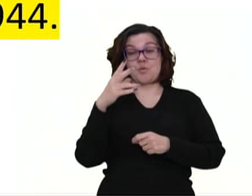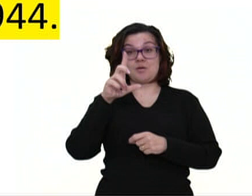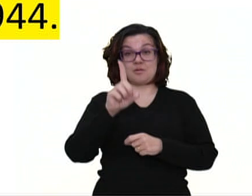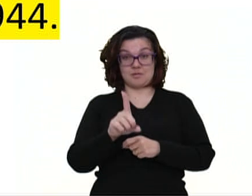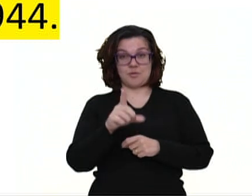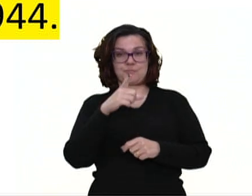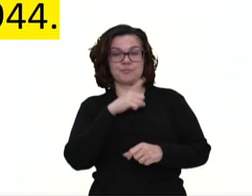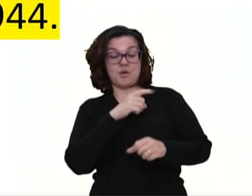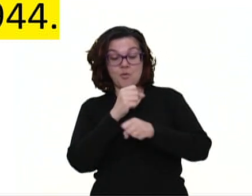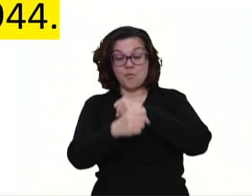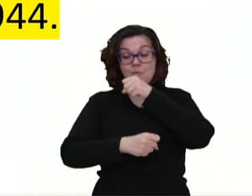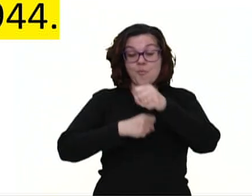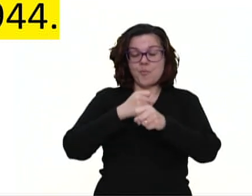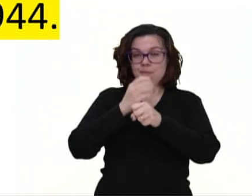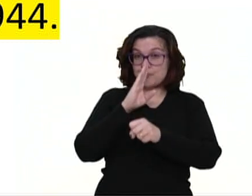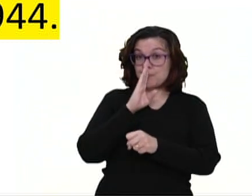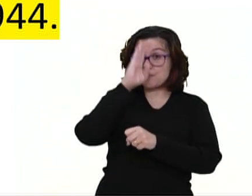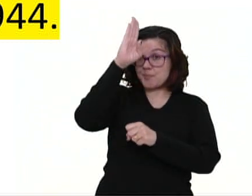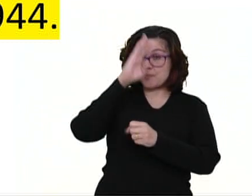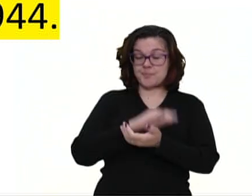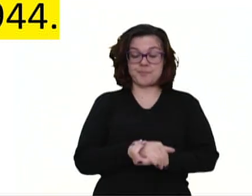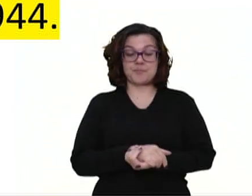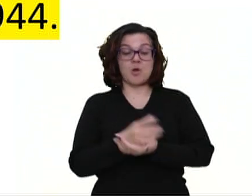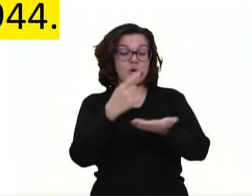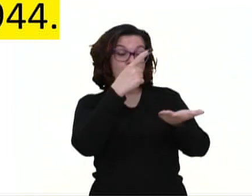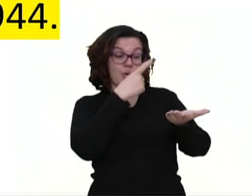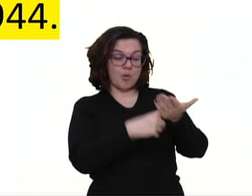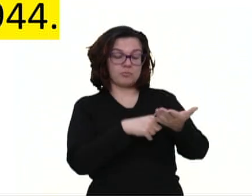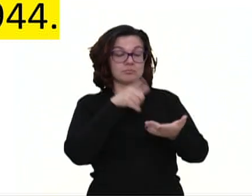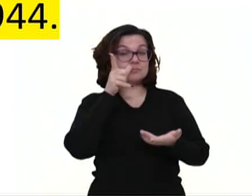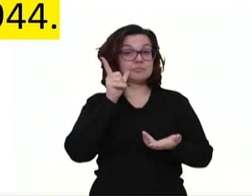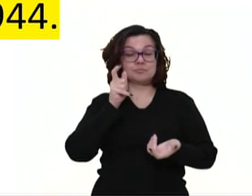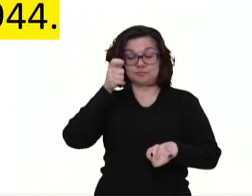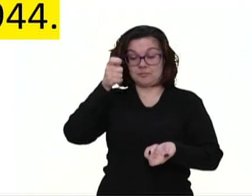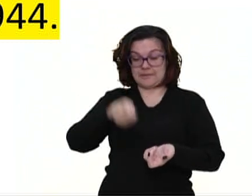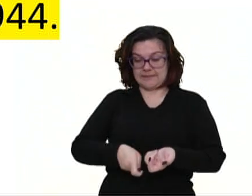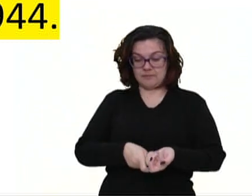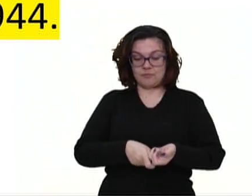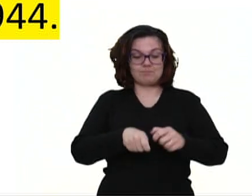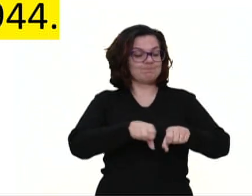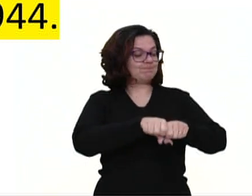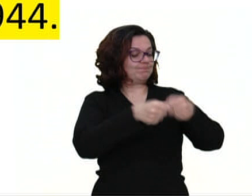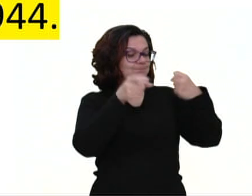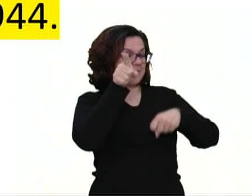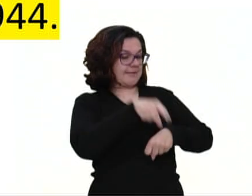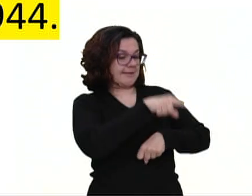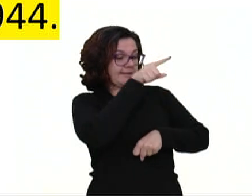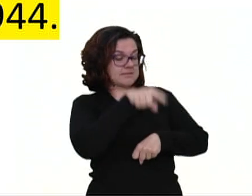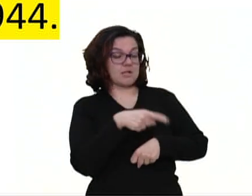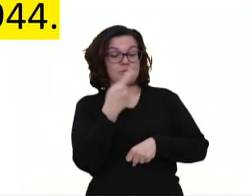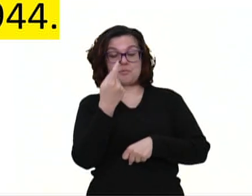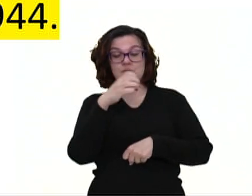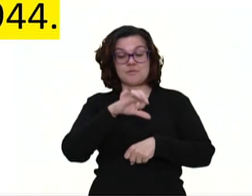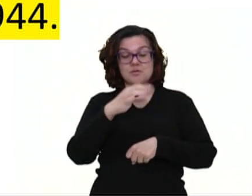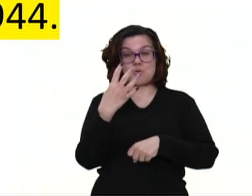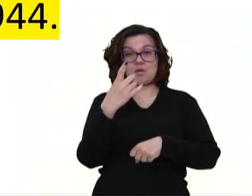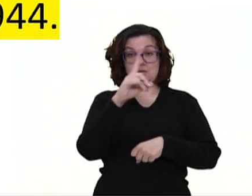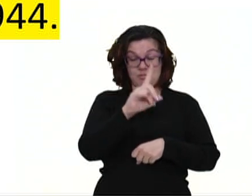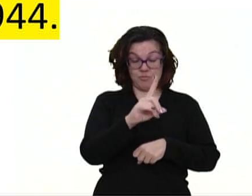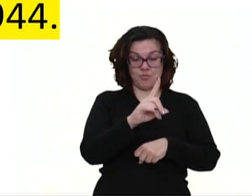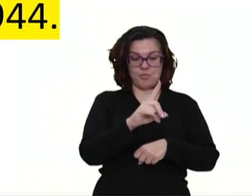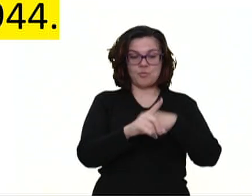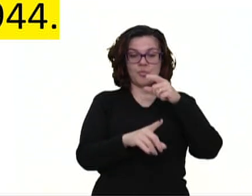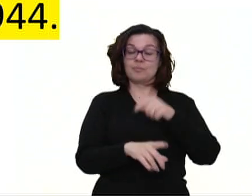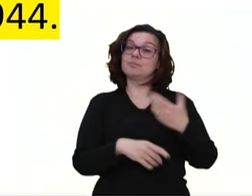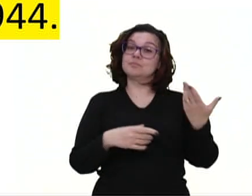seu ano-chave. O pacto com Stalin é quebrado por Hitler em junho de 41 na chamada Operação Barbarossa.